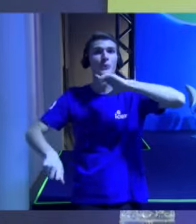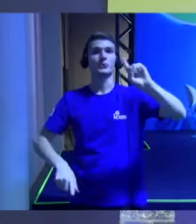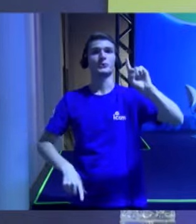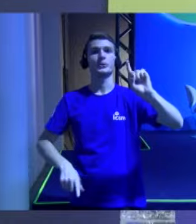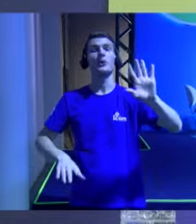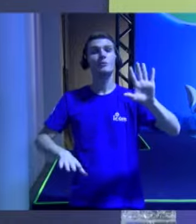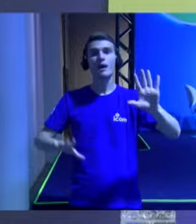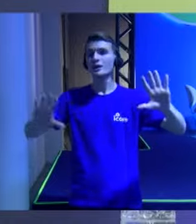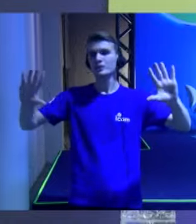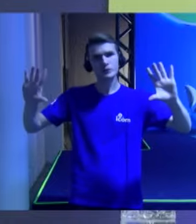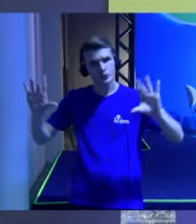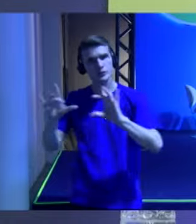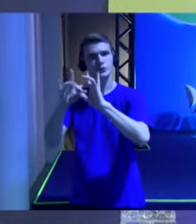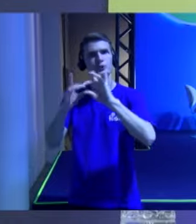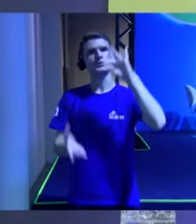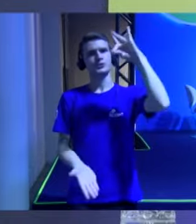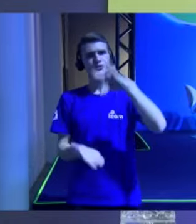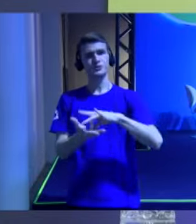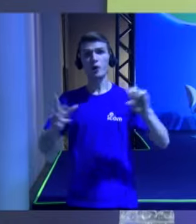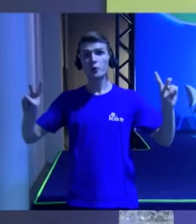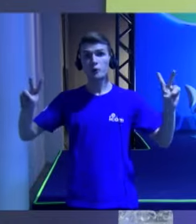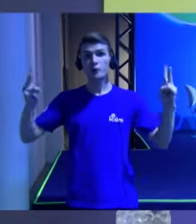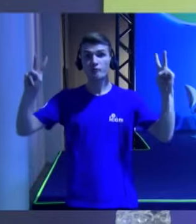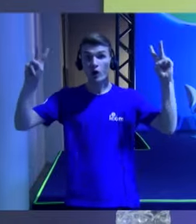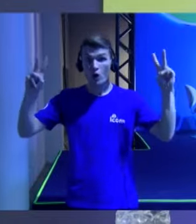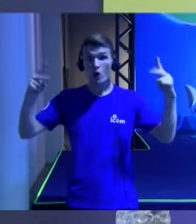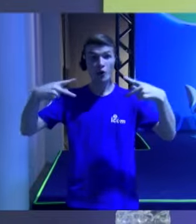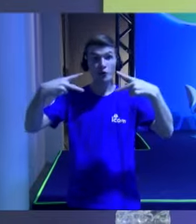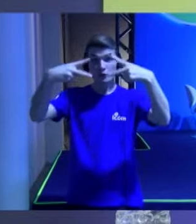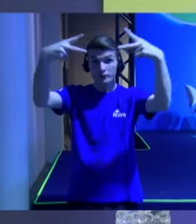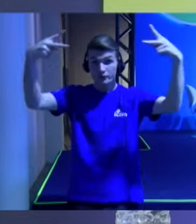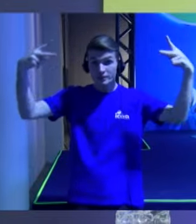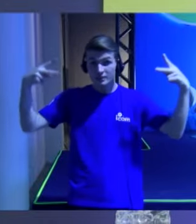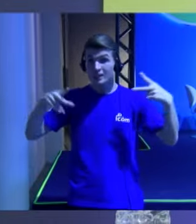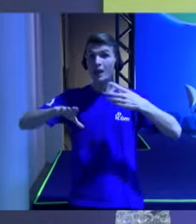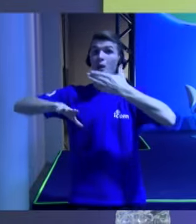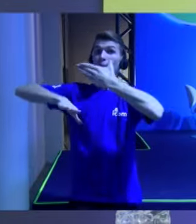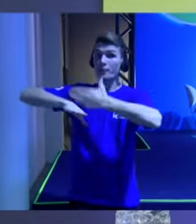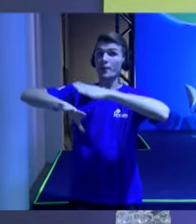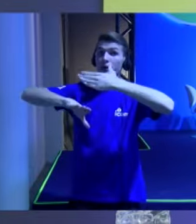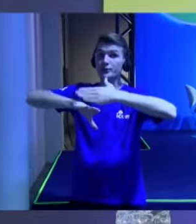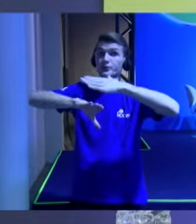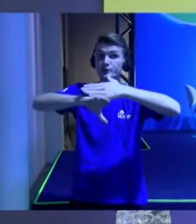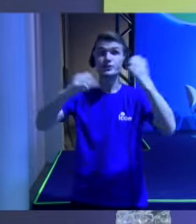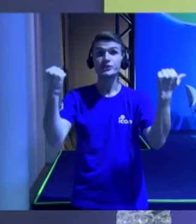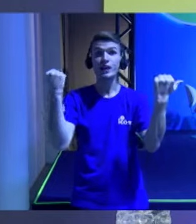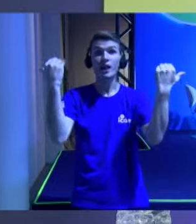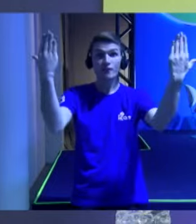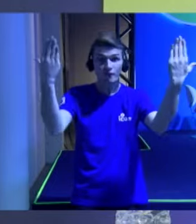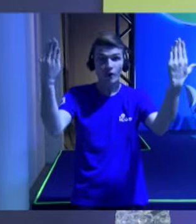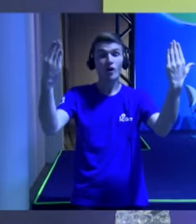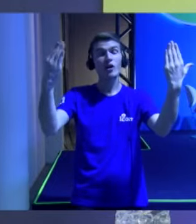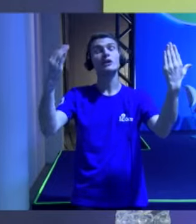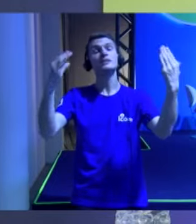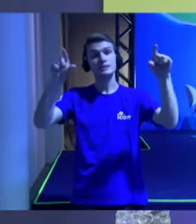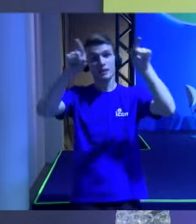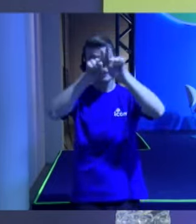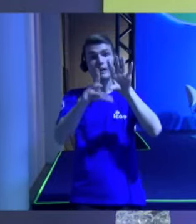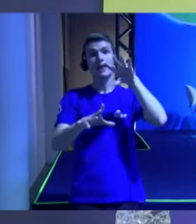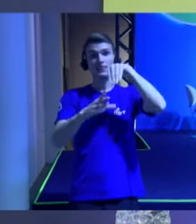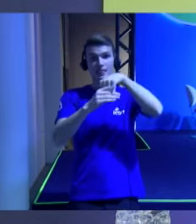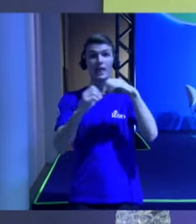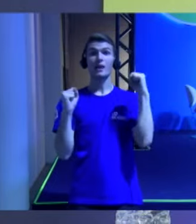tá conectado de fato com os meus valores, com o que eu pratico, com o que eu tenho de ações para fora e para dentro de casa também. E